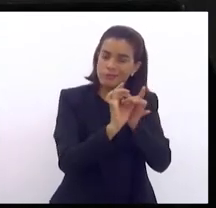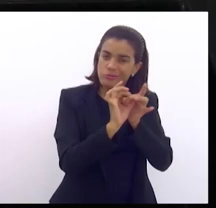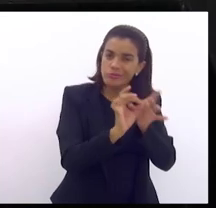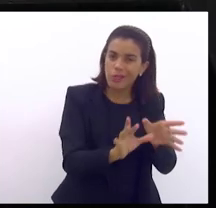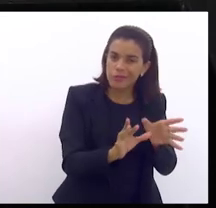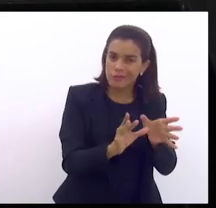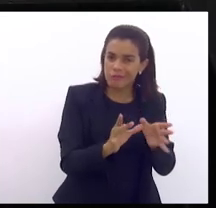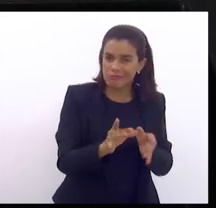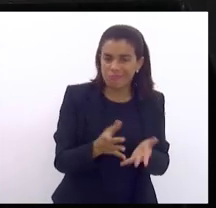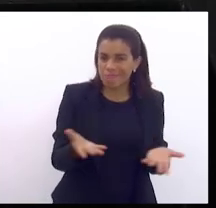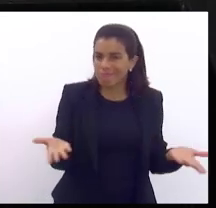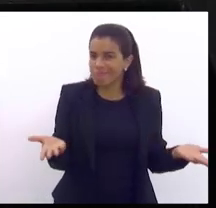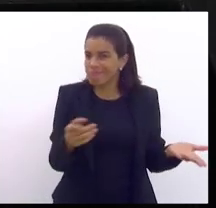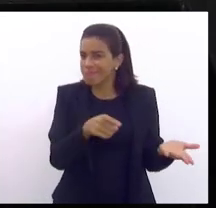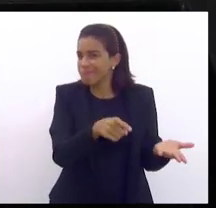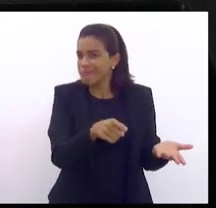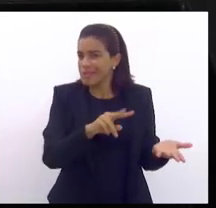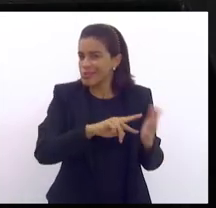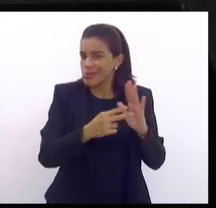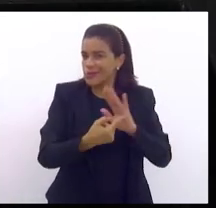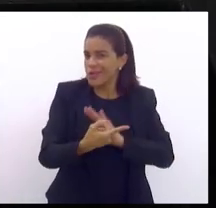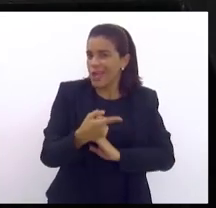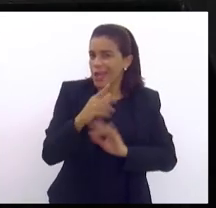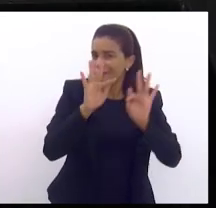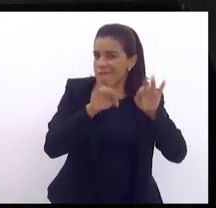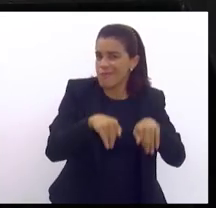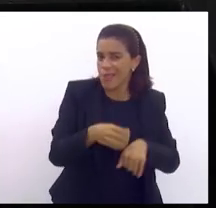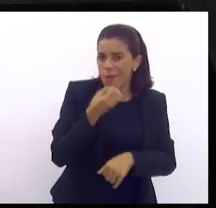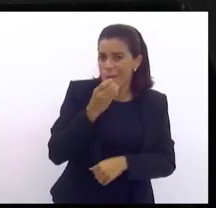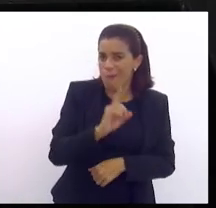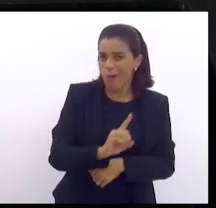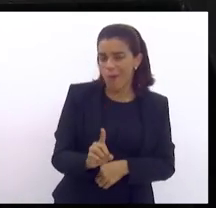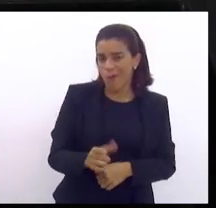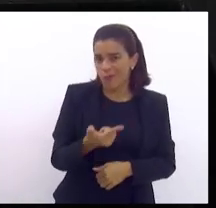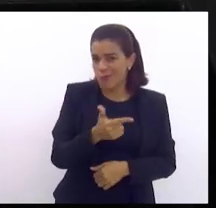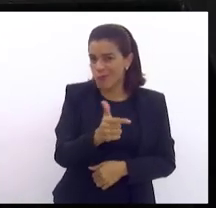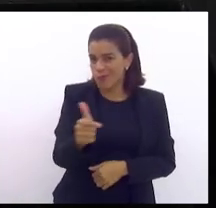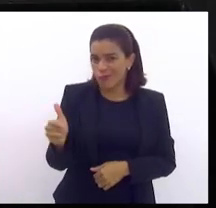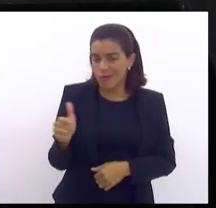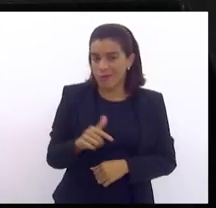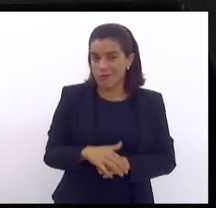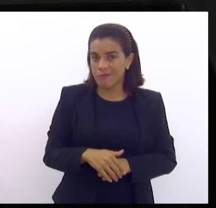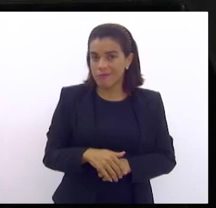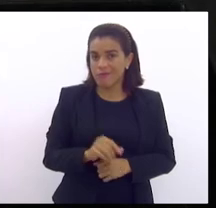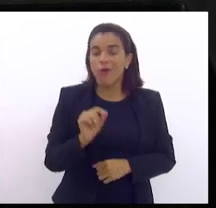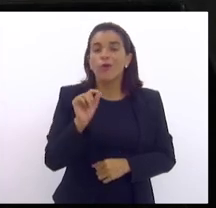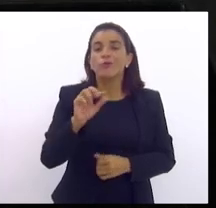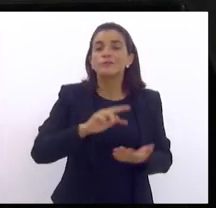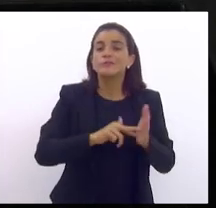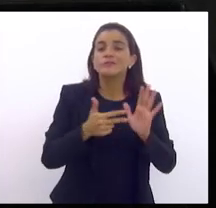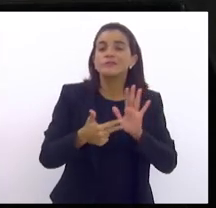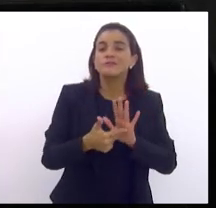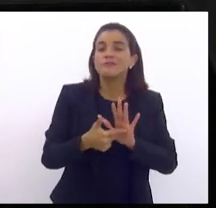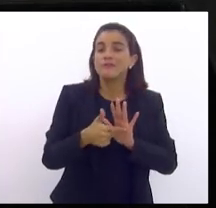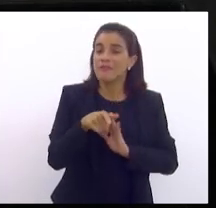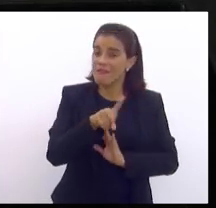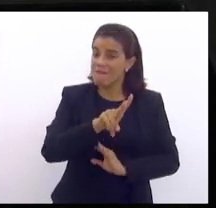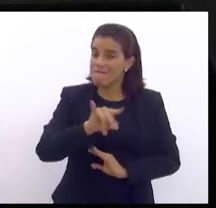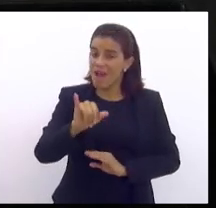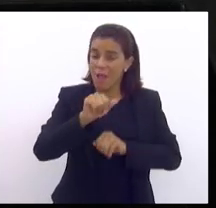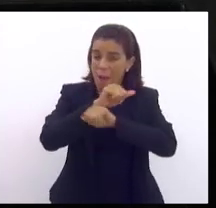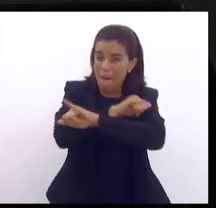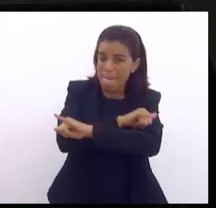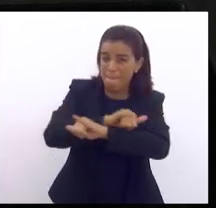Isso não vai acabar bem. Isso uma hora vai acontecer alguma coisa que vai dar uma